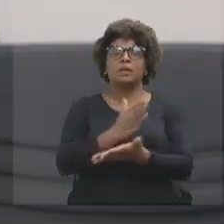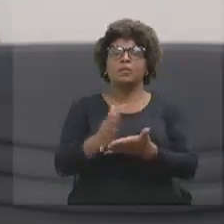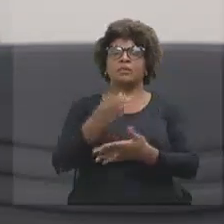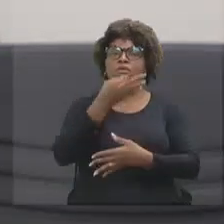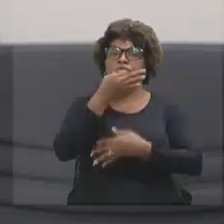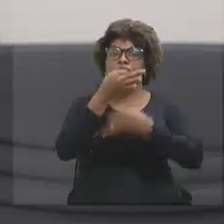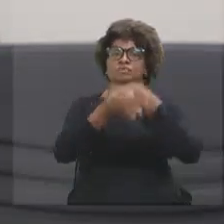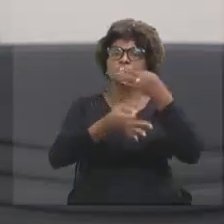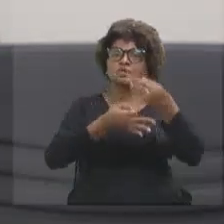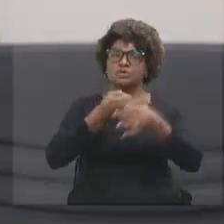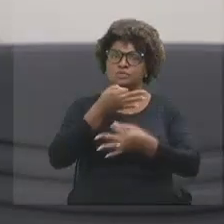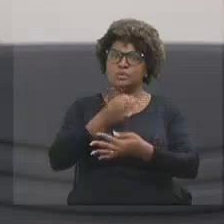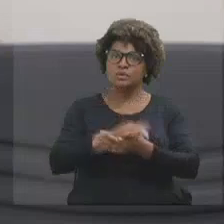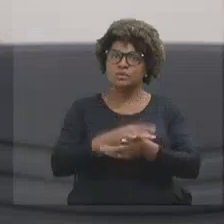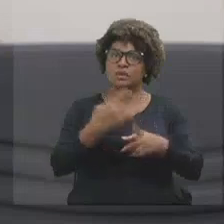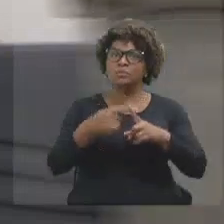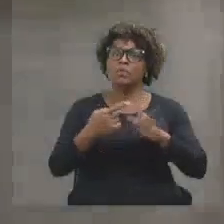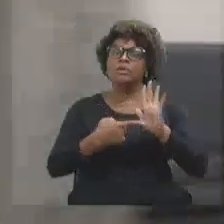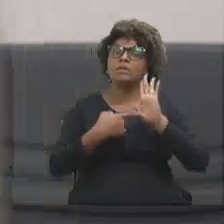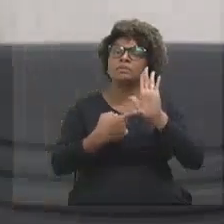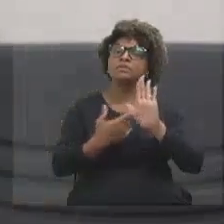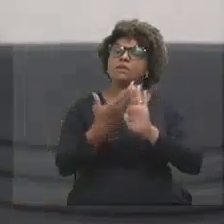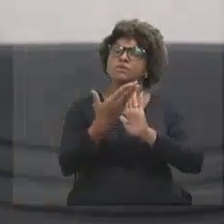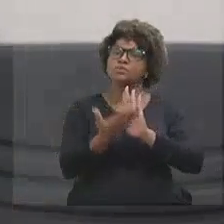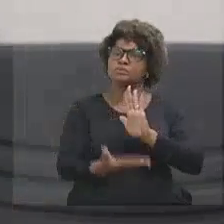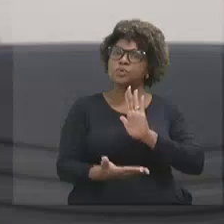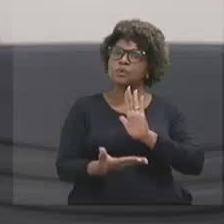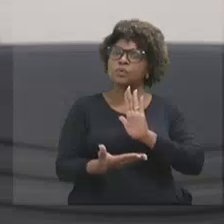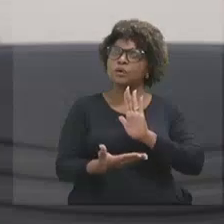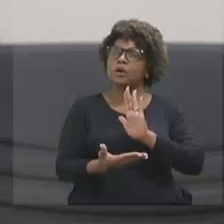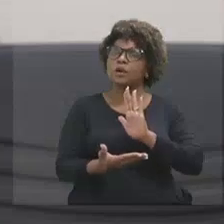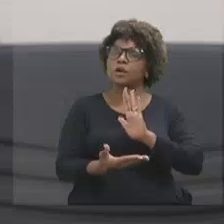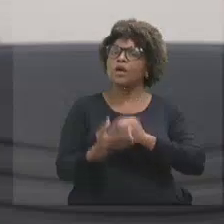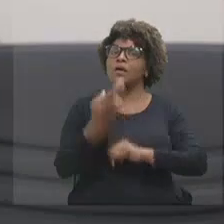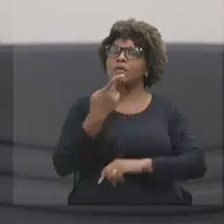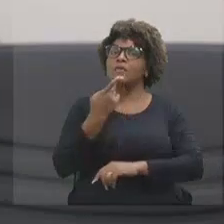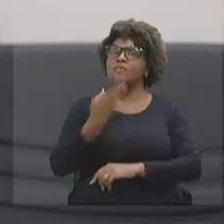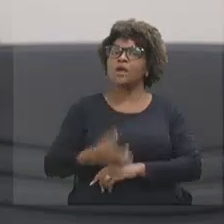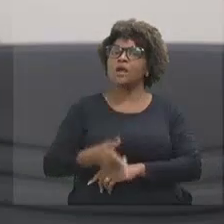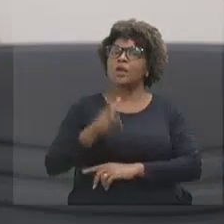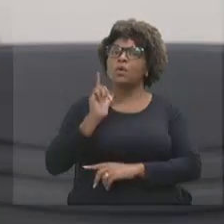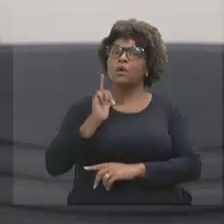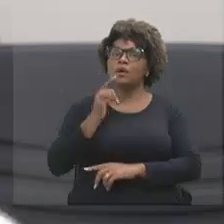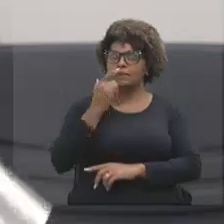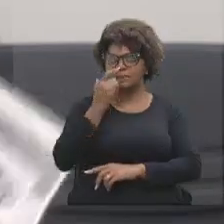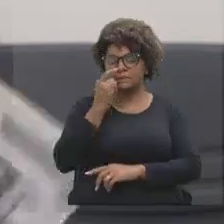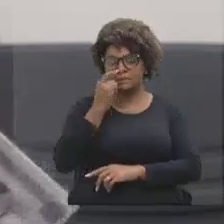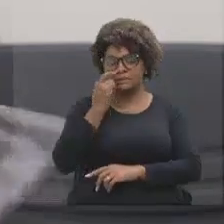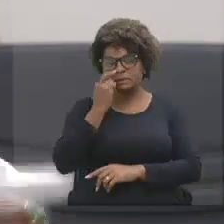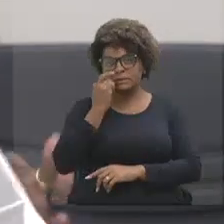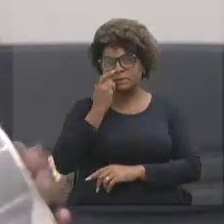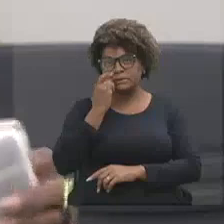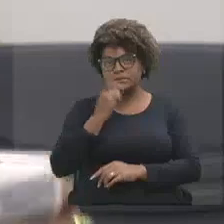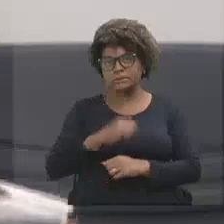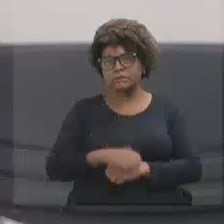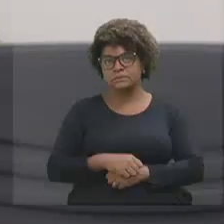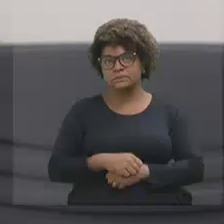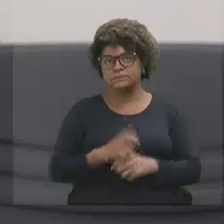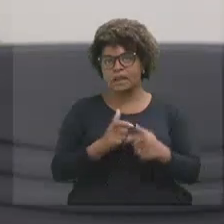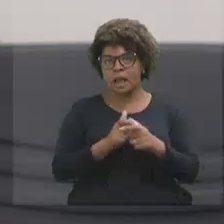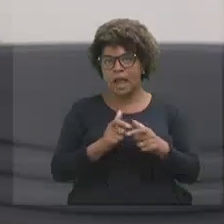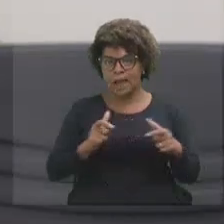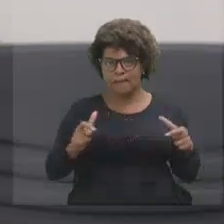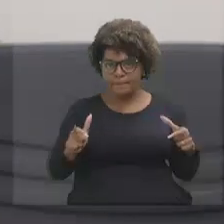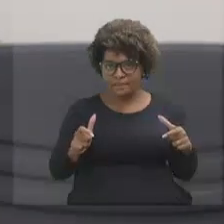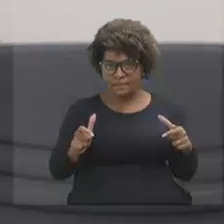na apresentação do Senhor só falou que dá voltar aqui né Da ampliação da cobertura